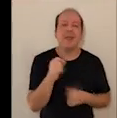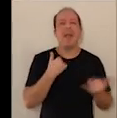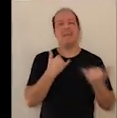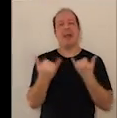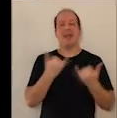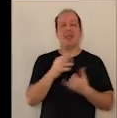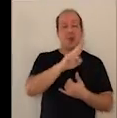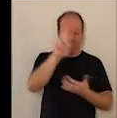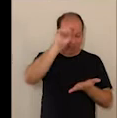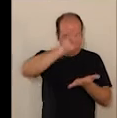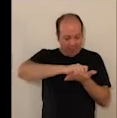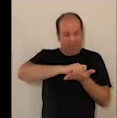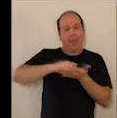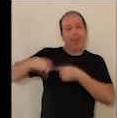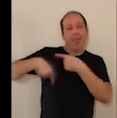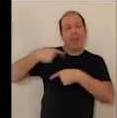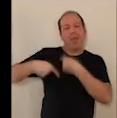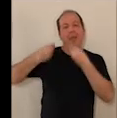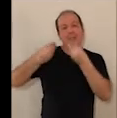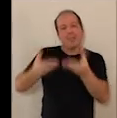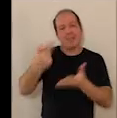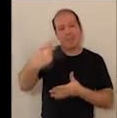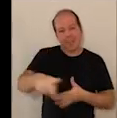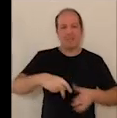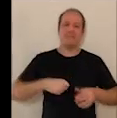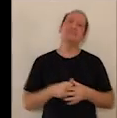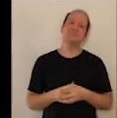o senhor herdeiro dele.